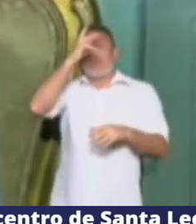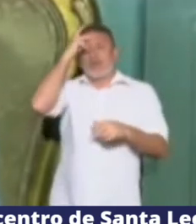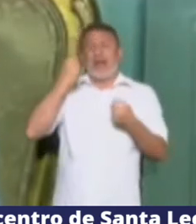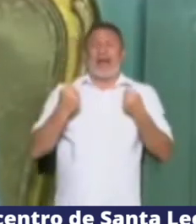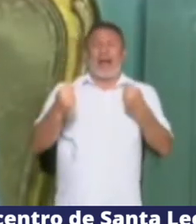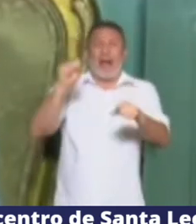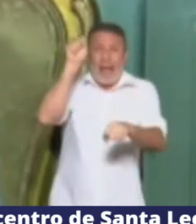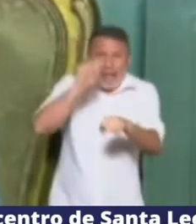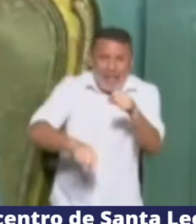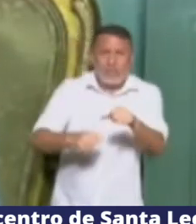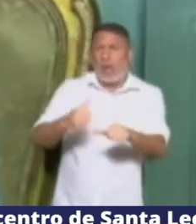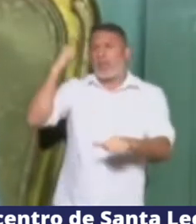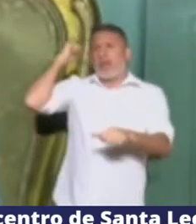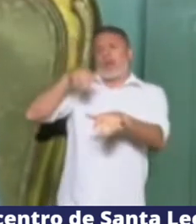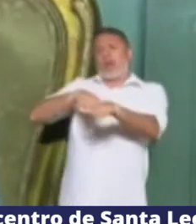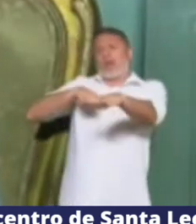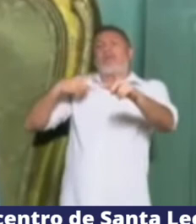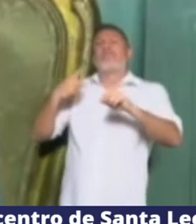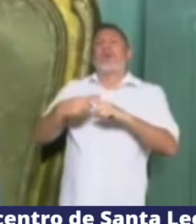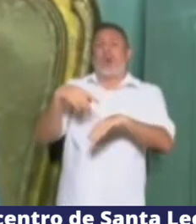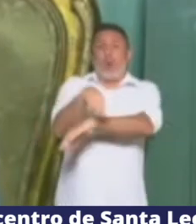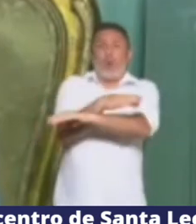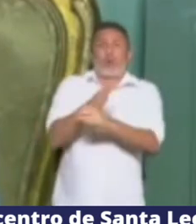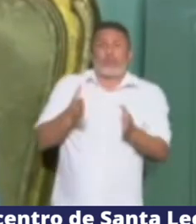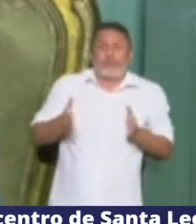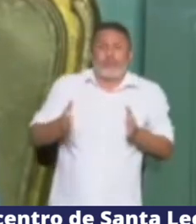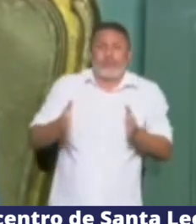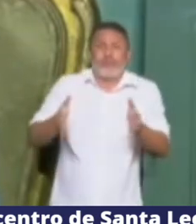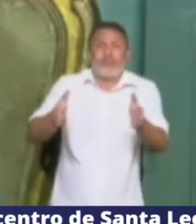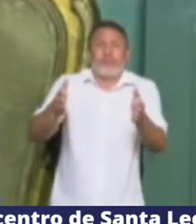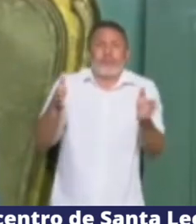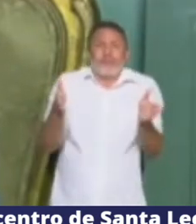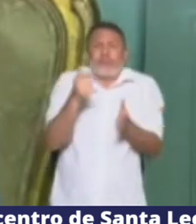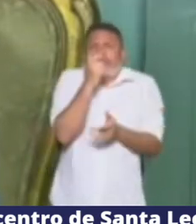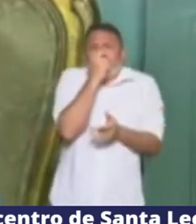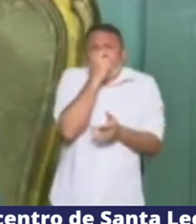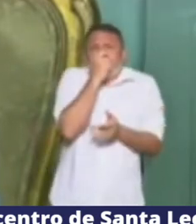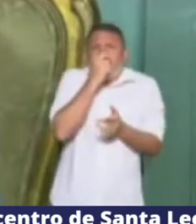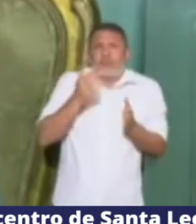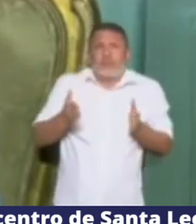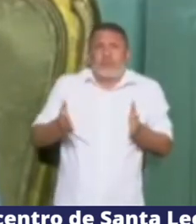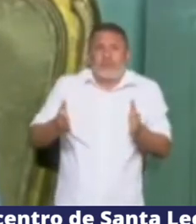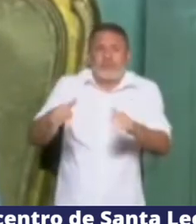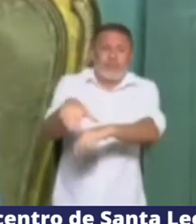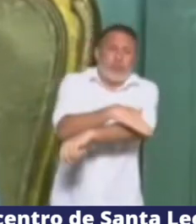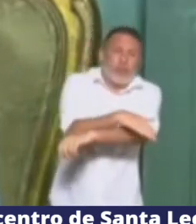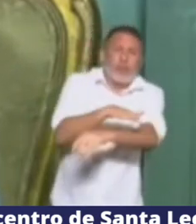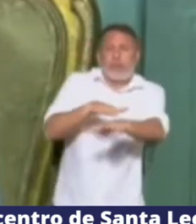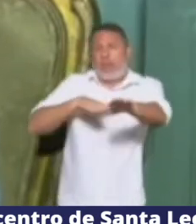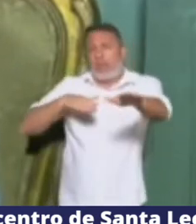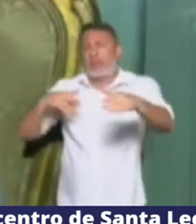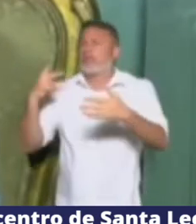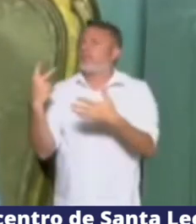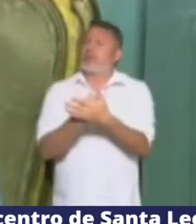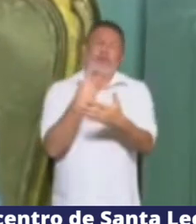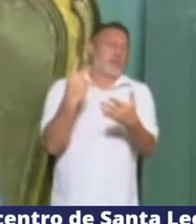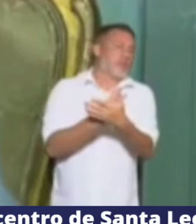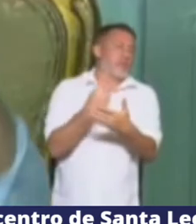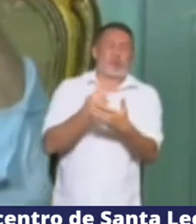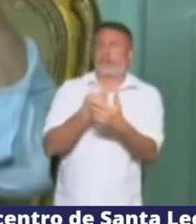ali, isso é muito ruim para o comércio mesmo. Você não pode fazer nenhuma atividade na rua, né? Não pode em nenhum